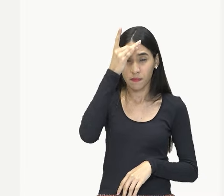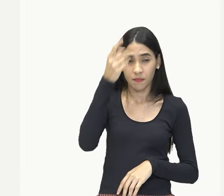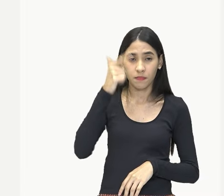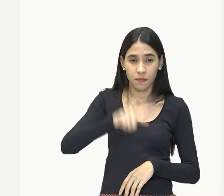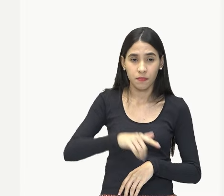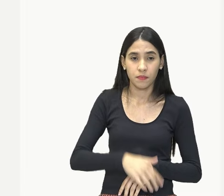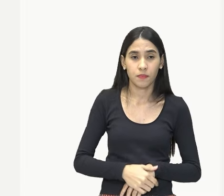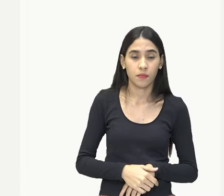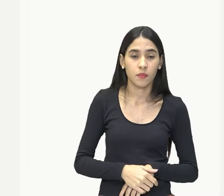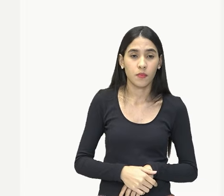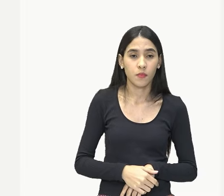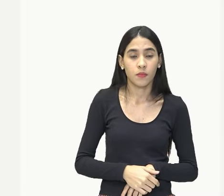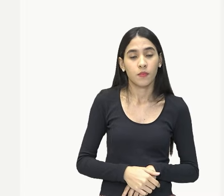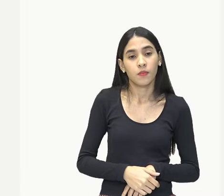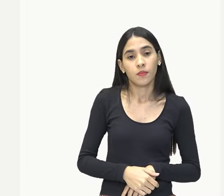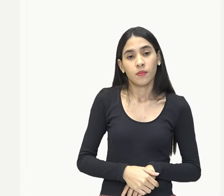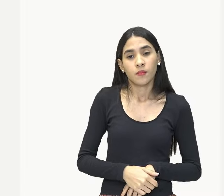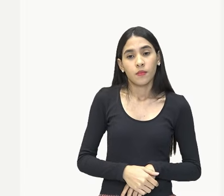melhor.